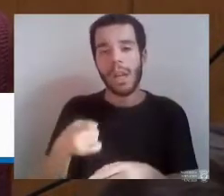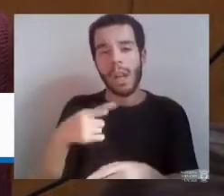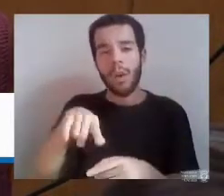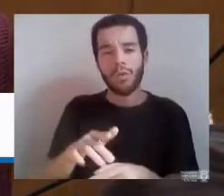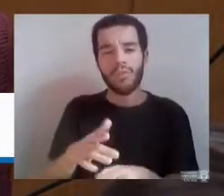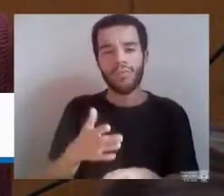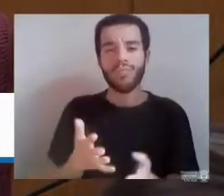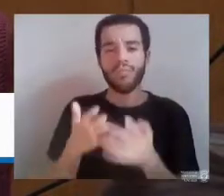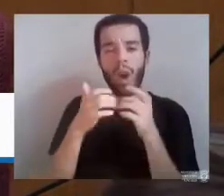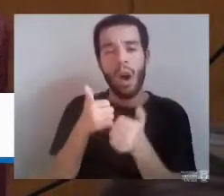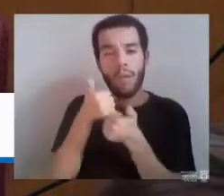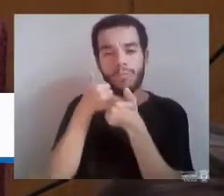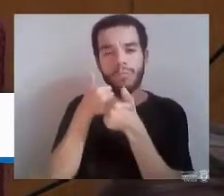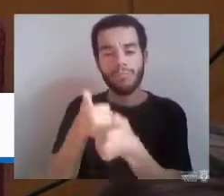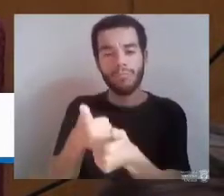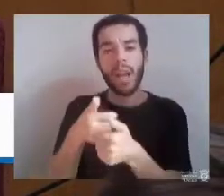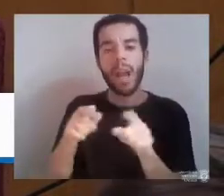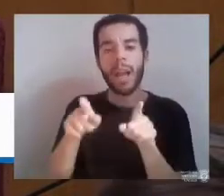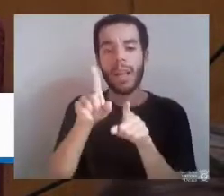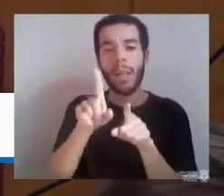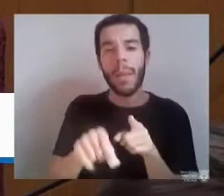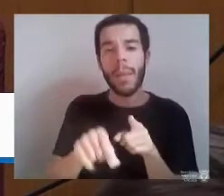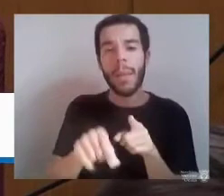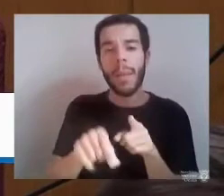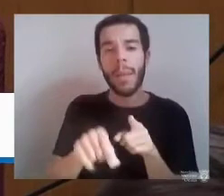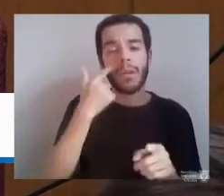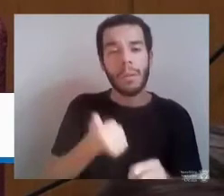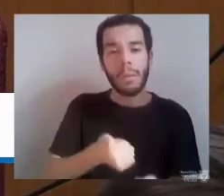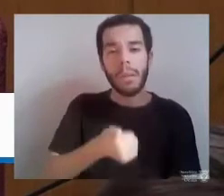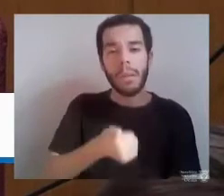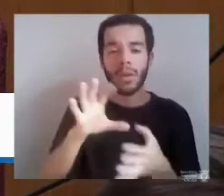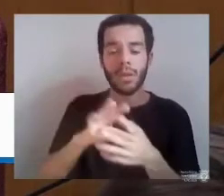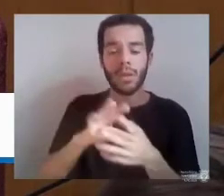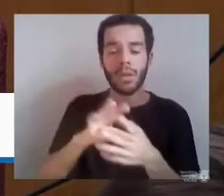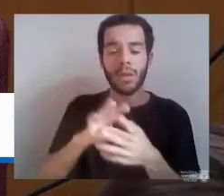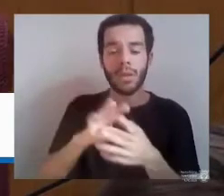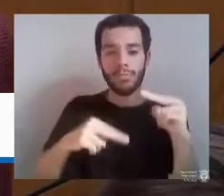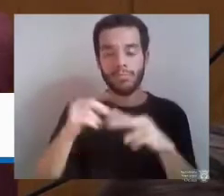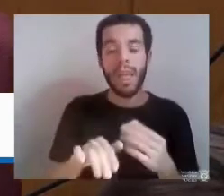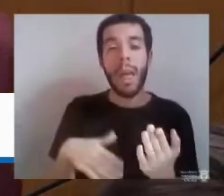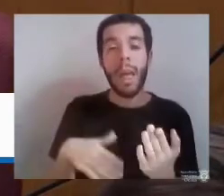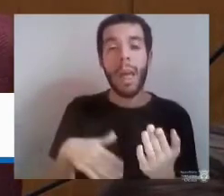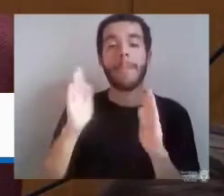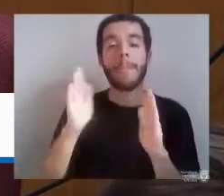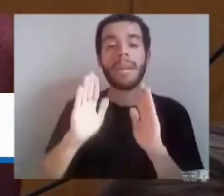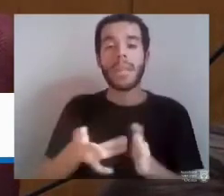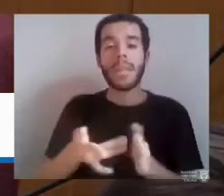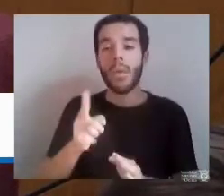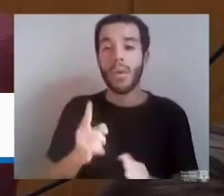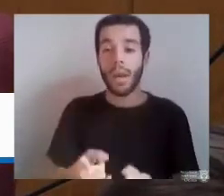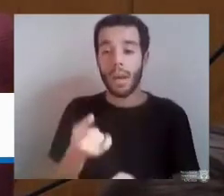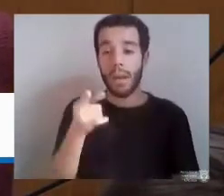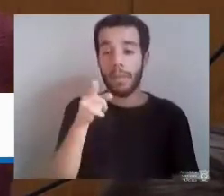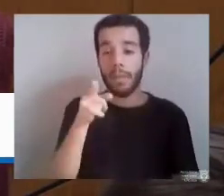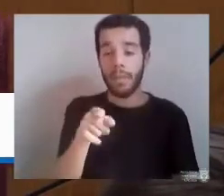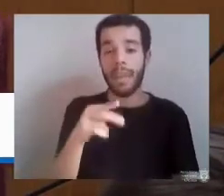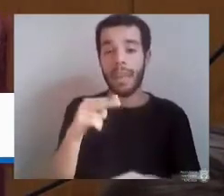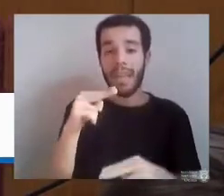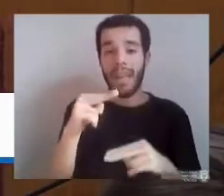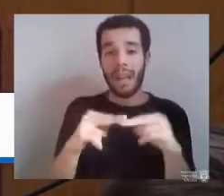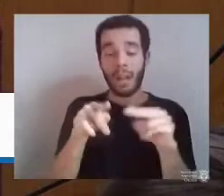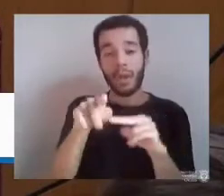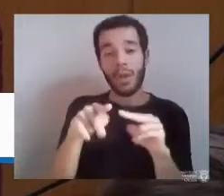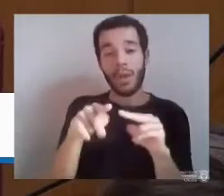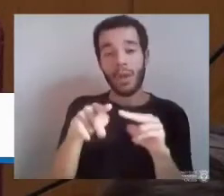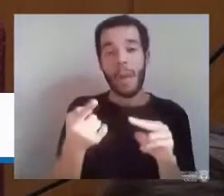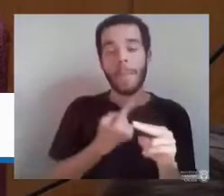ter um maior conhecimento da execução das empreitadas, requer-se que a conta final da empreitada venha ao conhecimento da